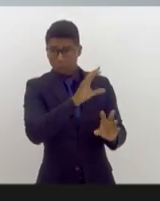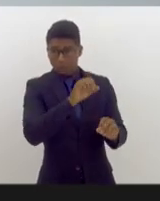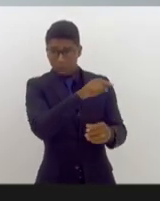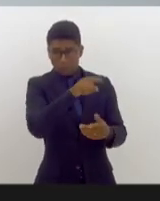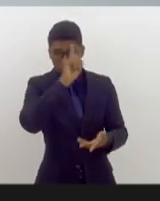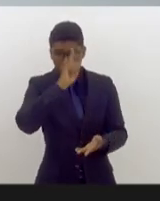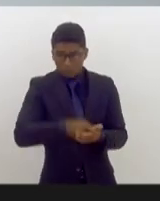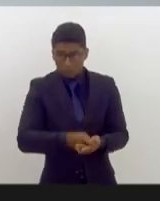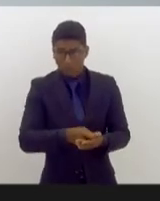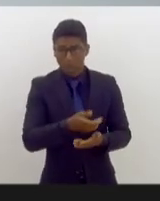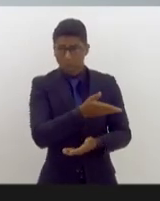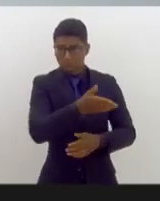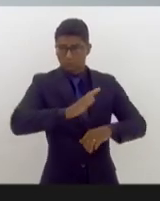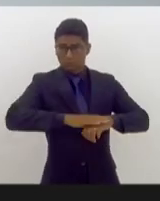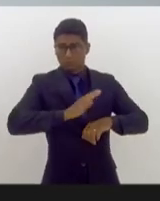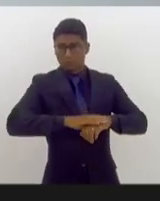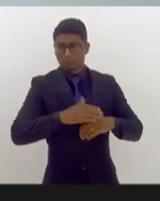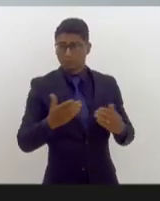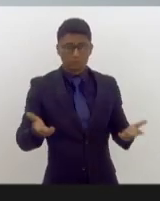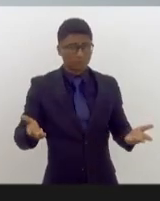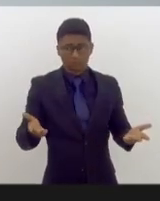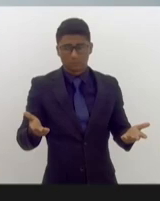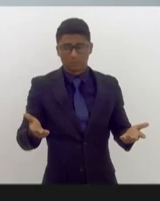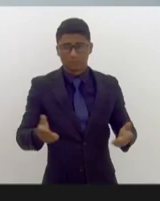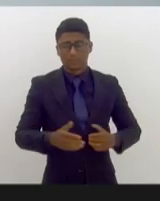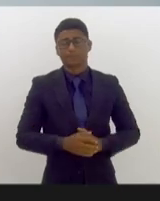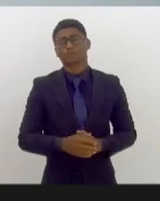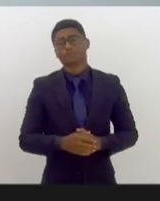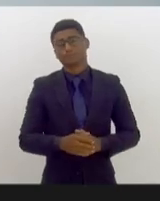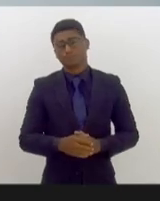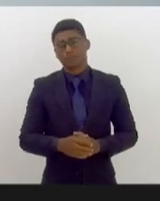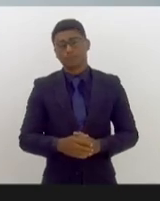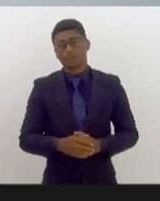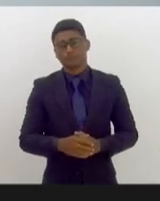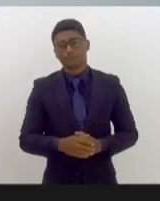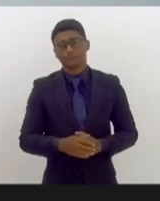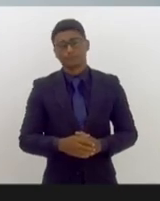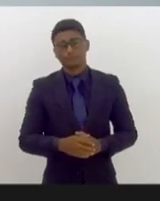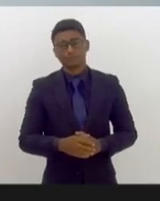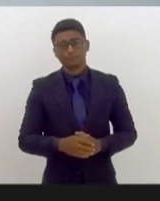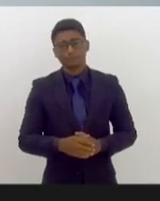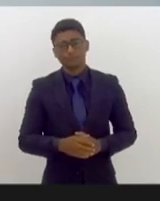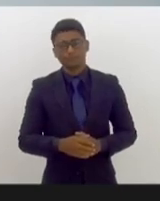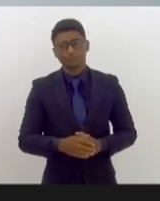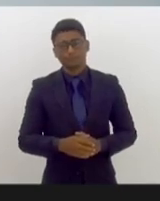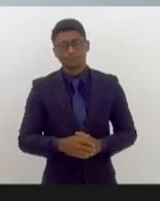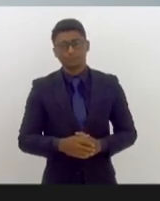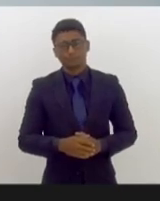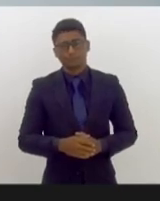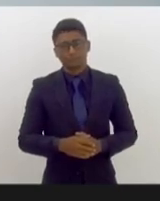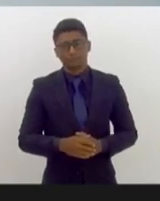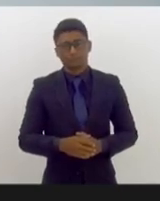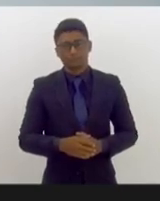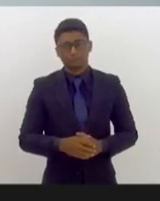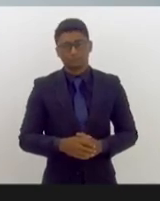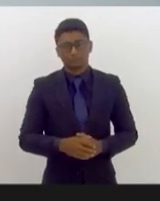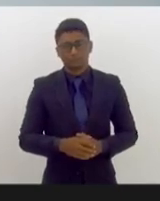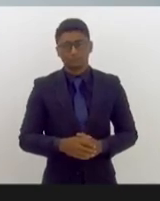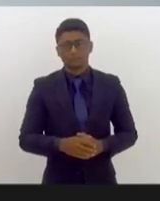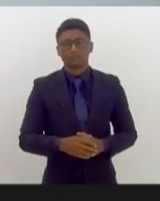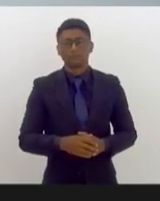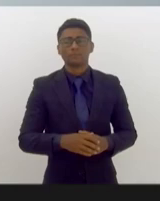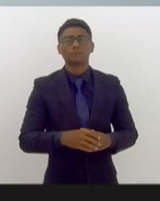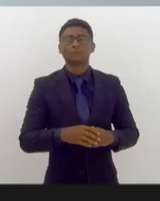essa opção, os que optam pela condição de não exercer o